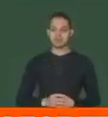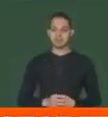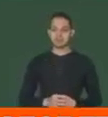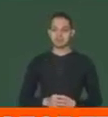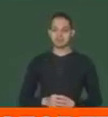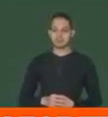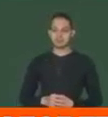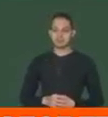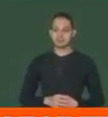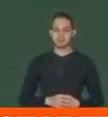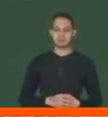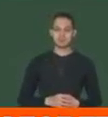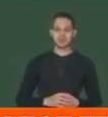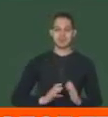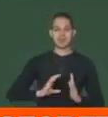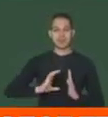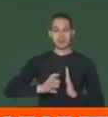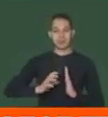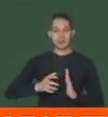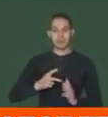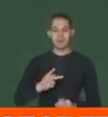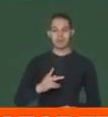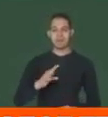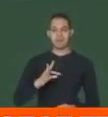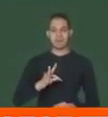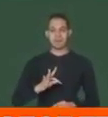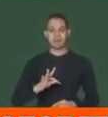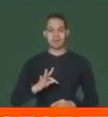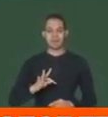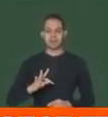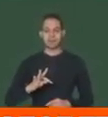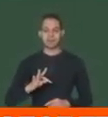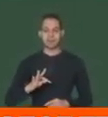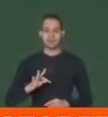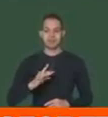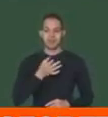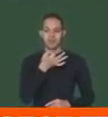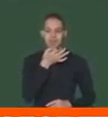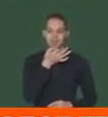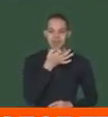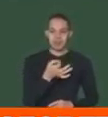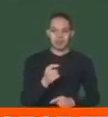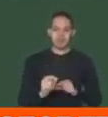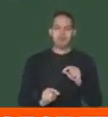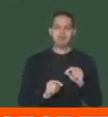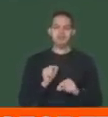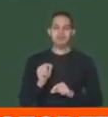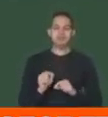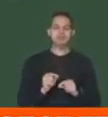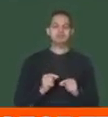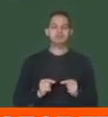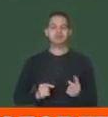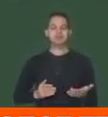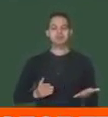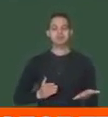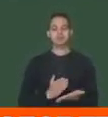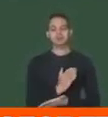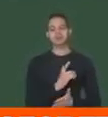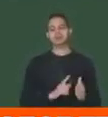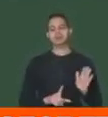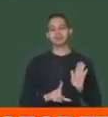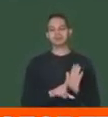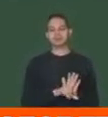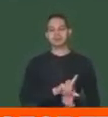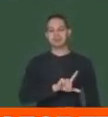A posição do Partido dos Trabalhadores, comunicada pelos nossos líderes, é contrária à aprovação desta lei de diretriz